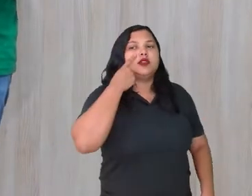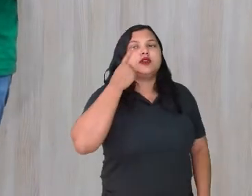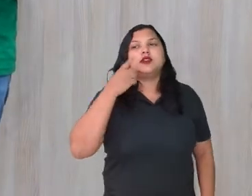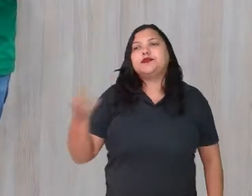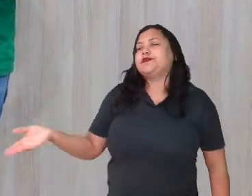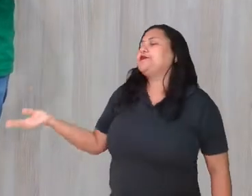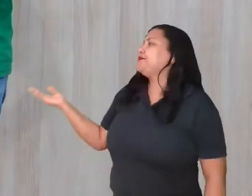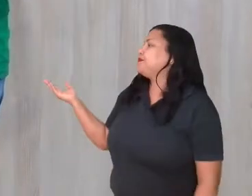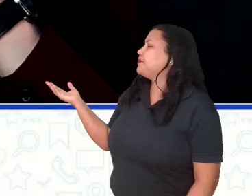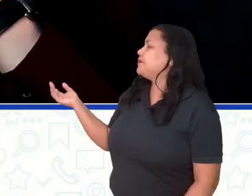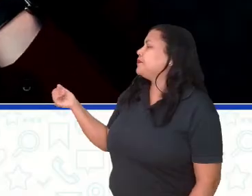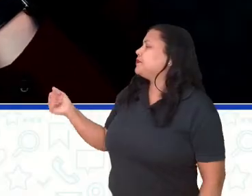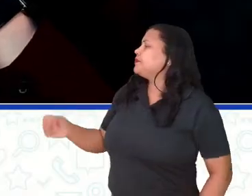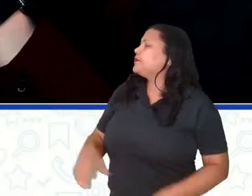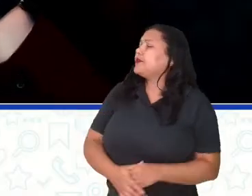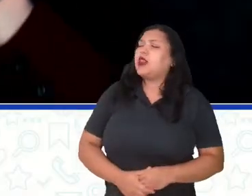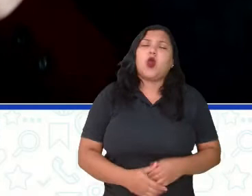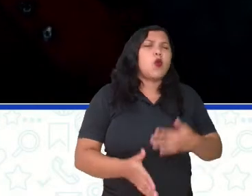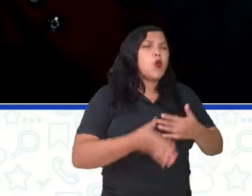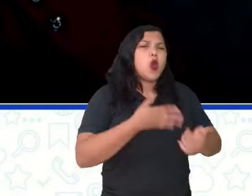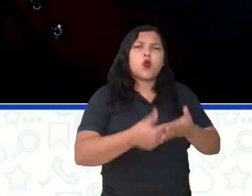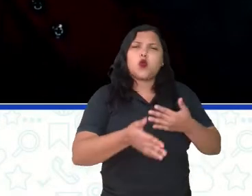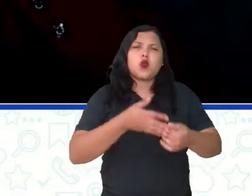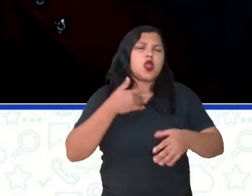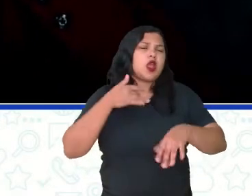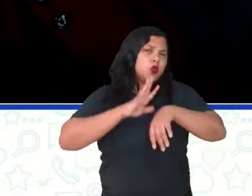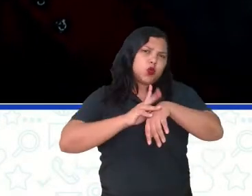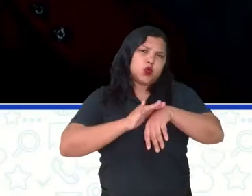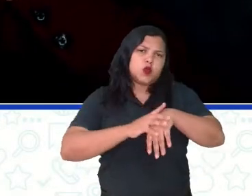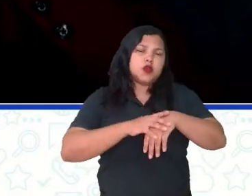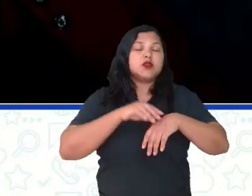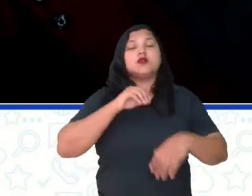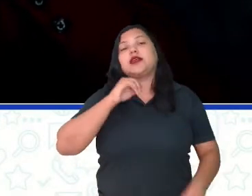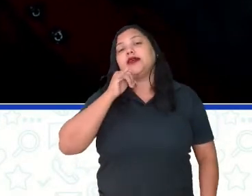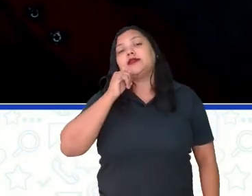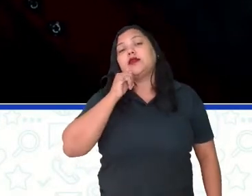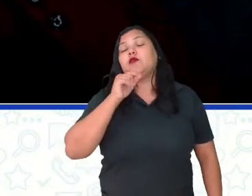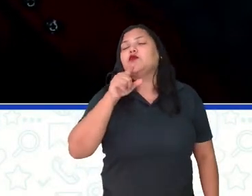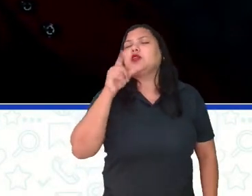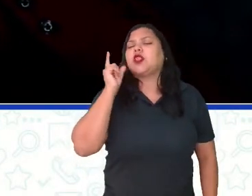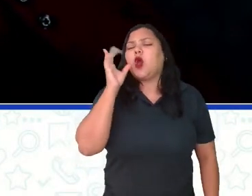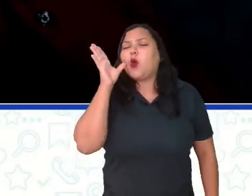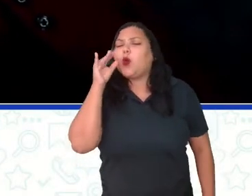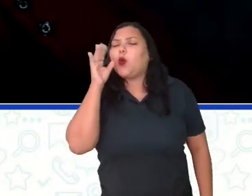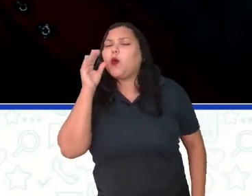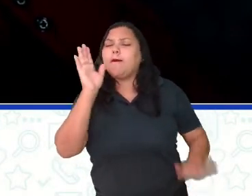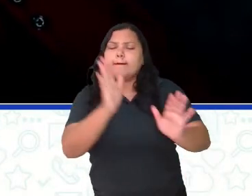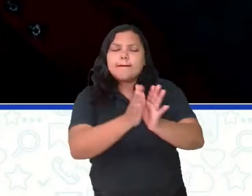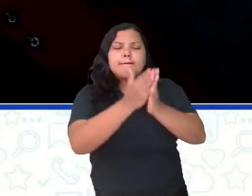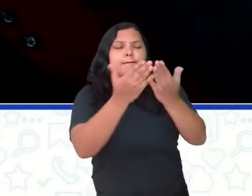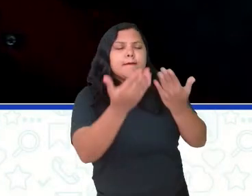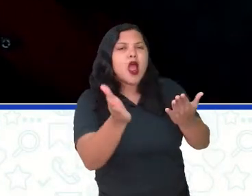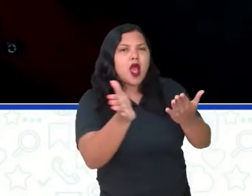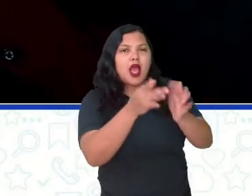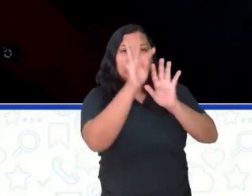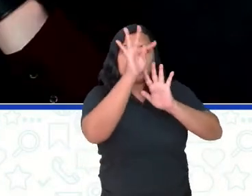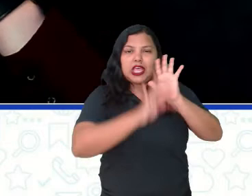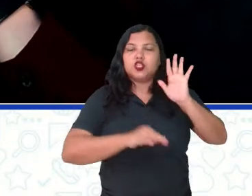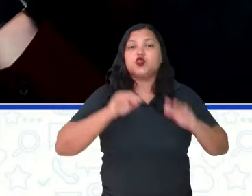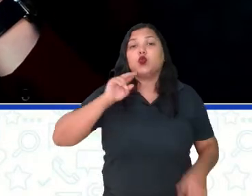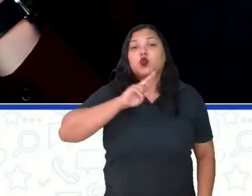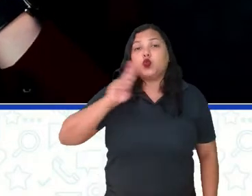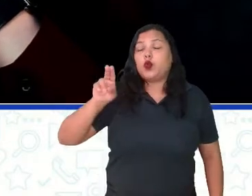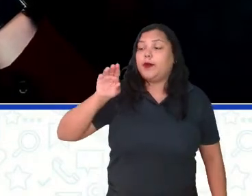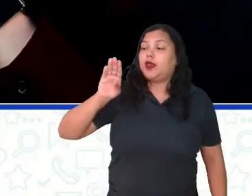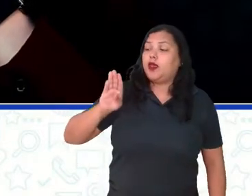dor de cabeça, mas para uma outra doença qualquer, você tem a curiosidade aí de pegar uma bula, ou seja, aquelas